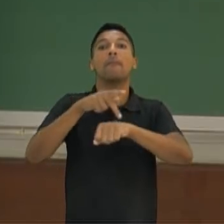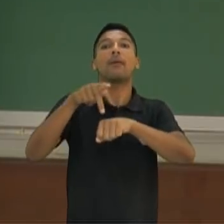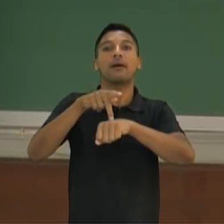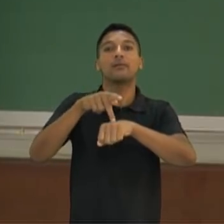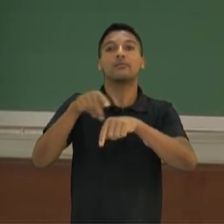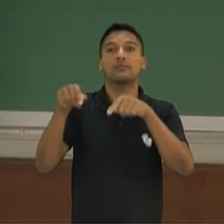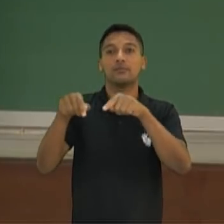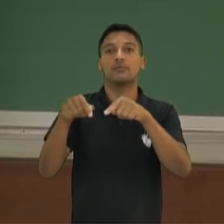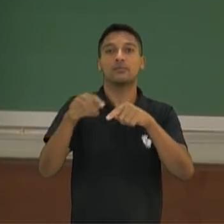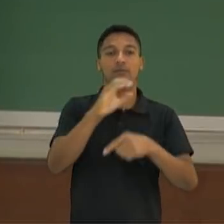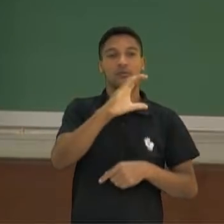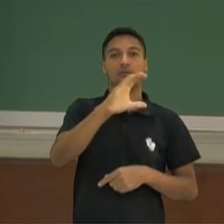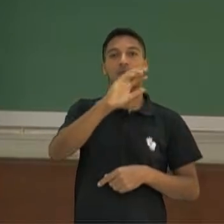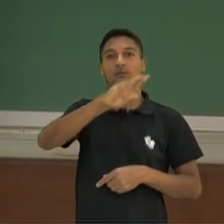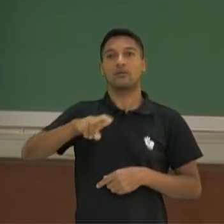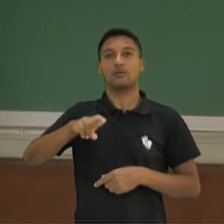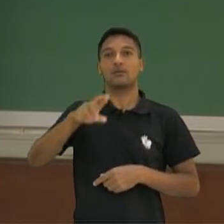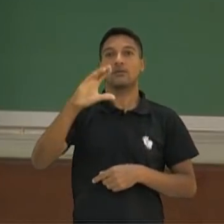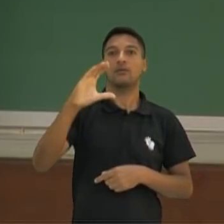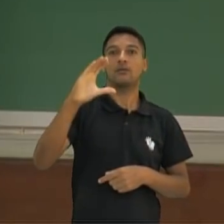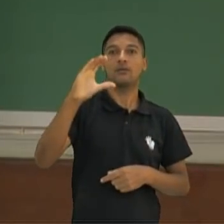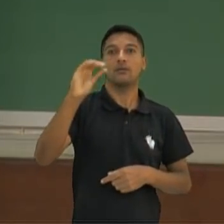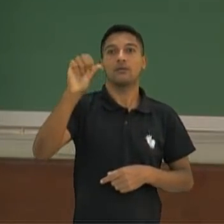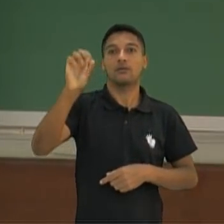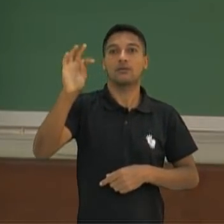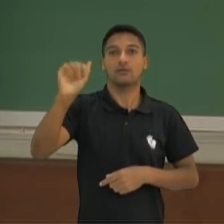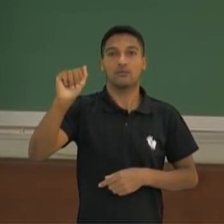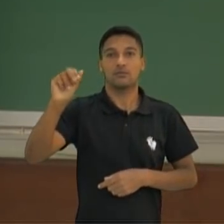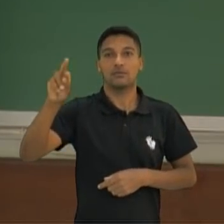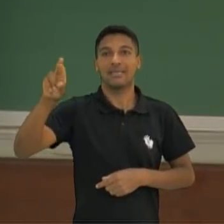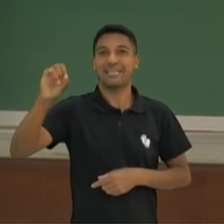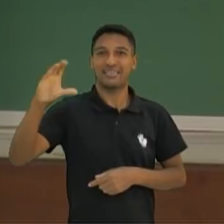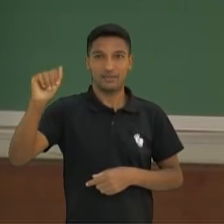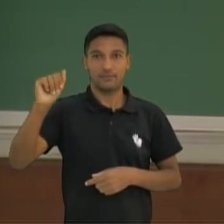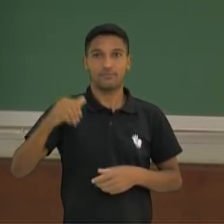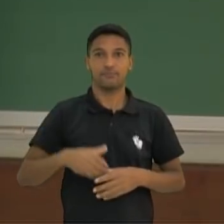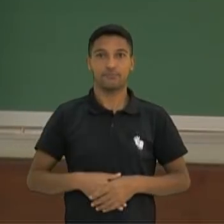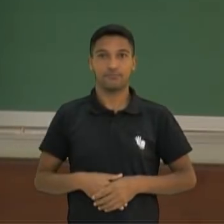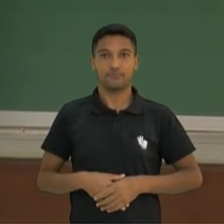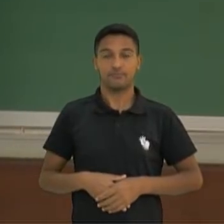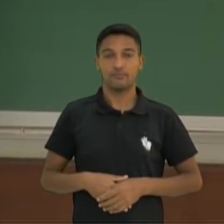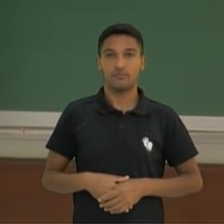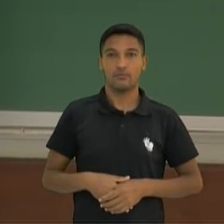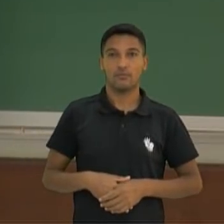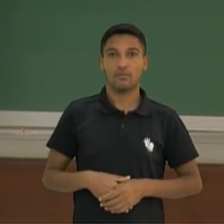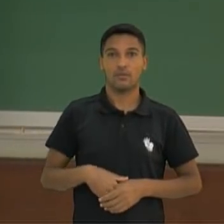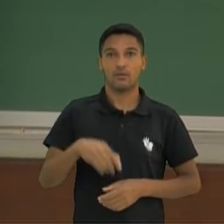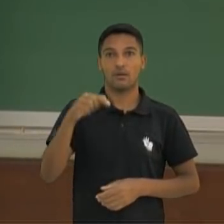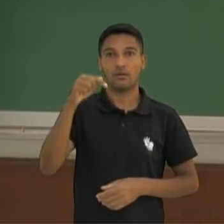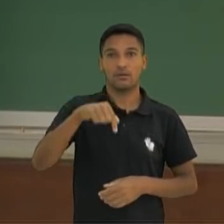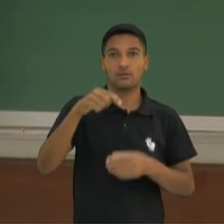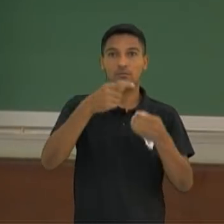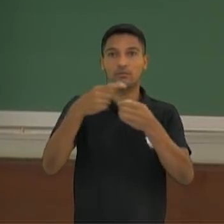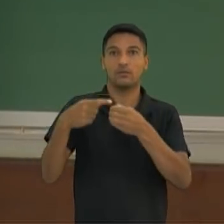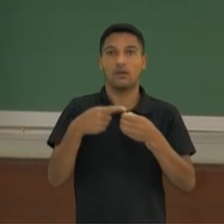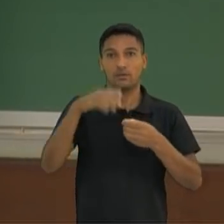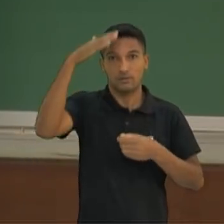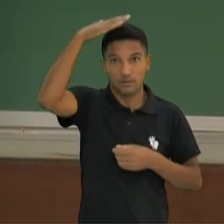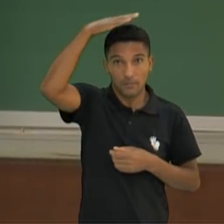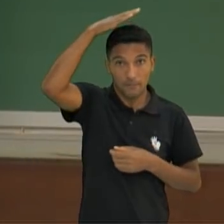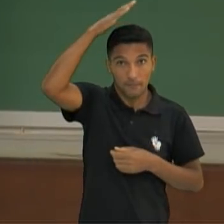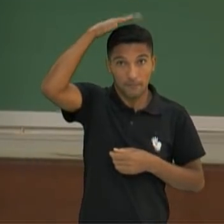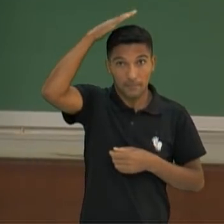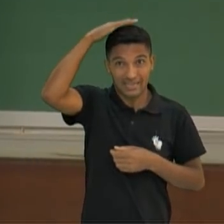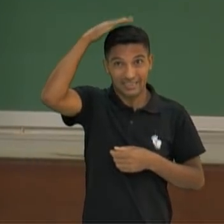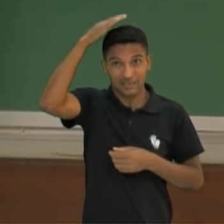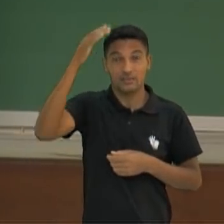outros lugares, nas nossas cidades paranaenses, que já temos ônibus híbridos circulando, mas ainda o volume é